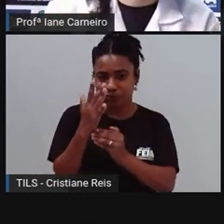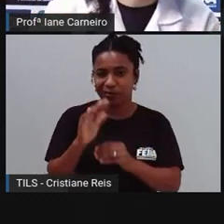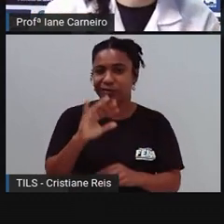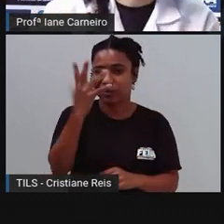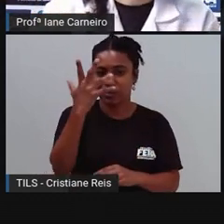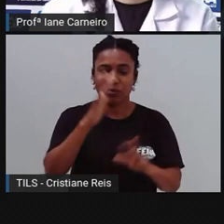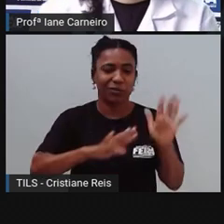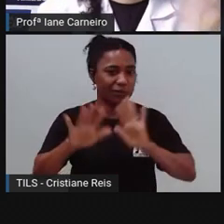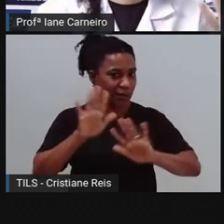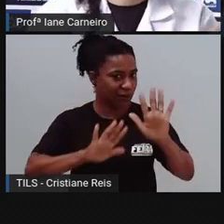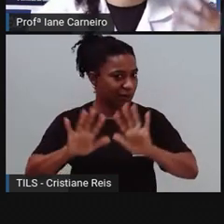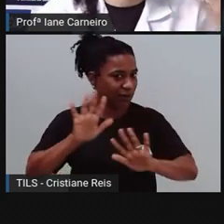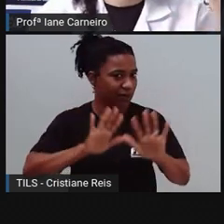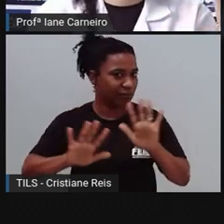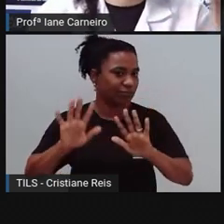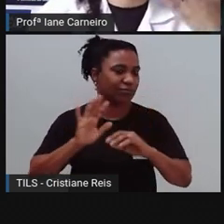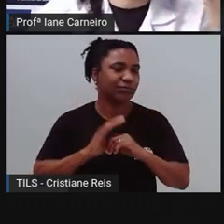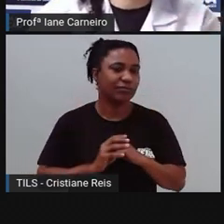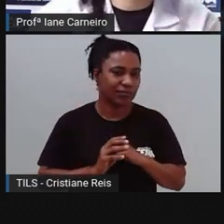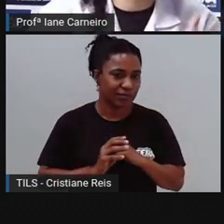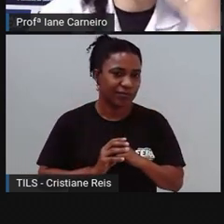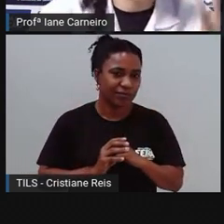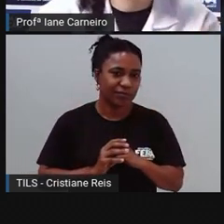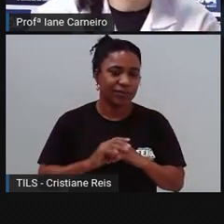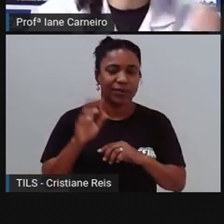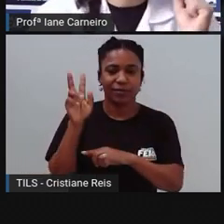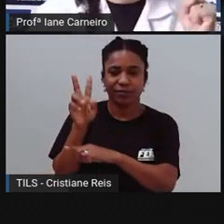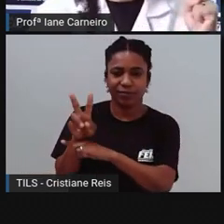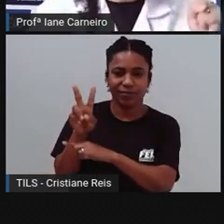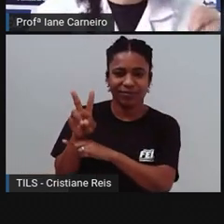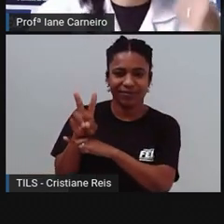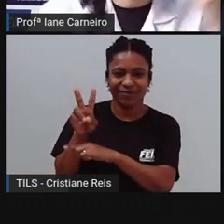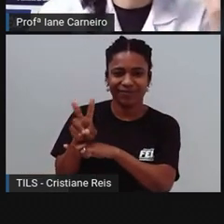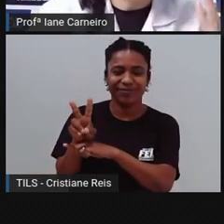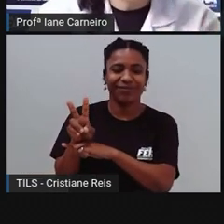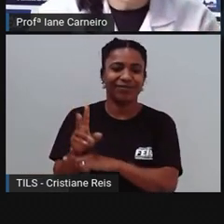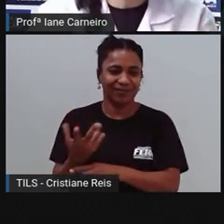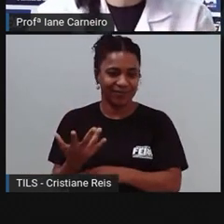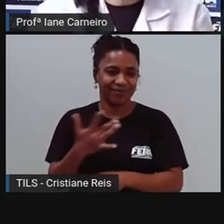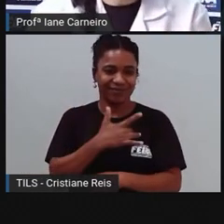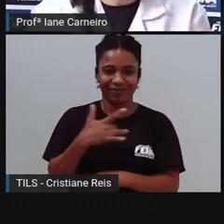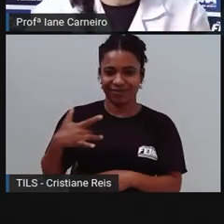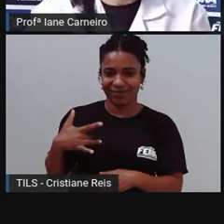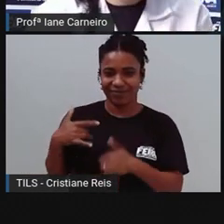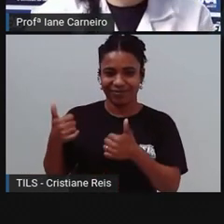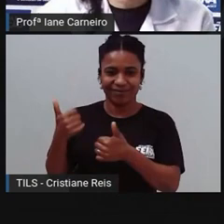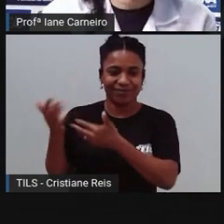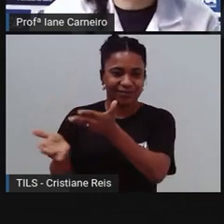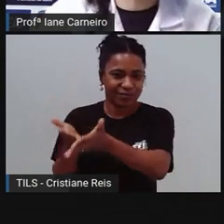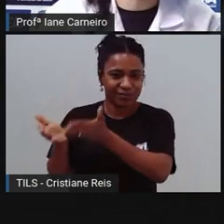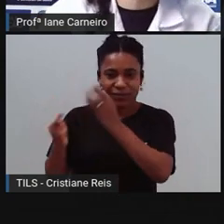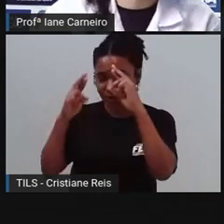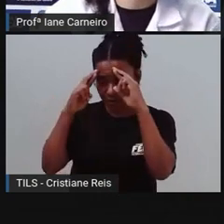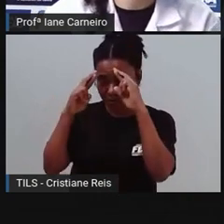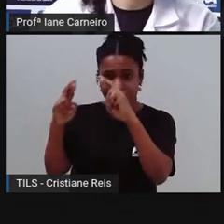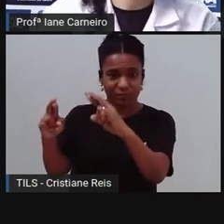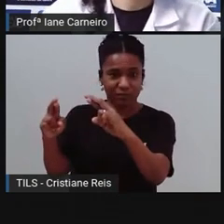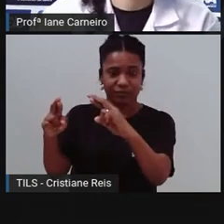tá certo? Para proteger a saúde deles e respeitá-los também, certo, gente?